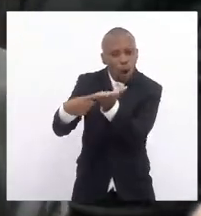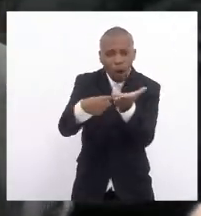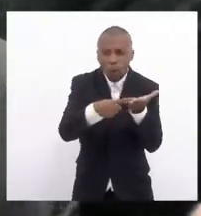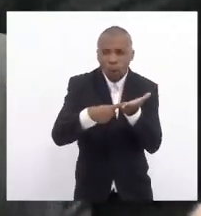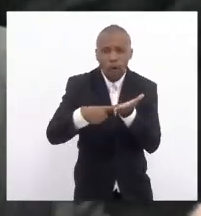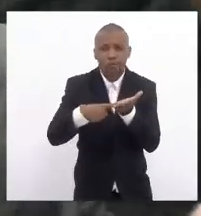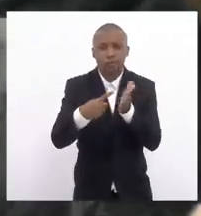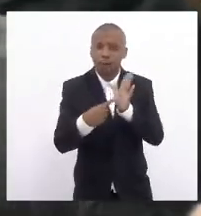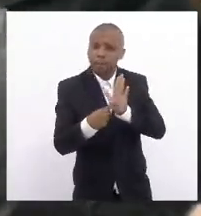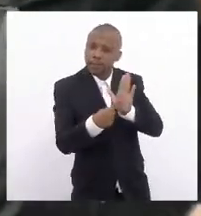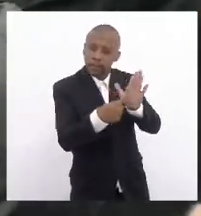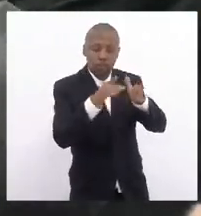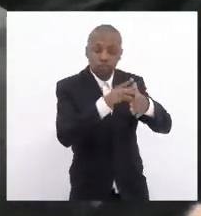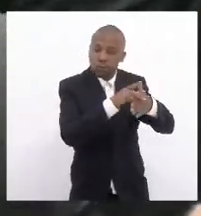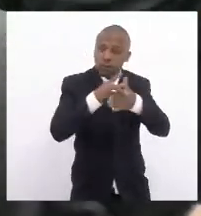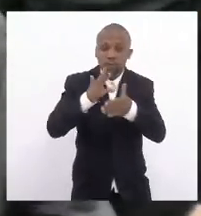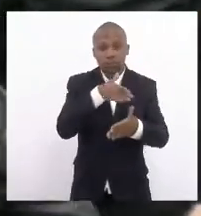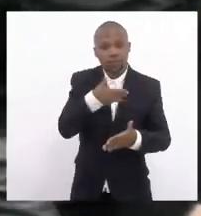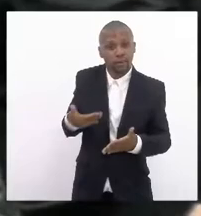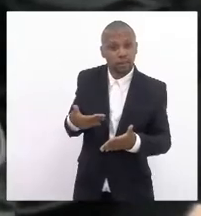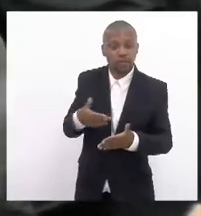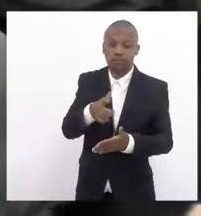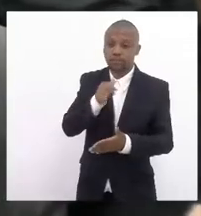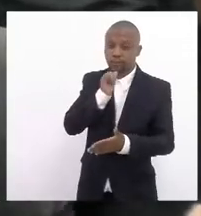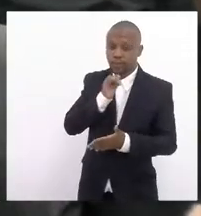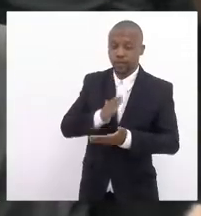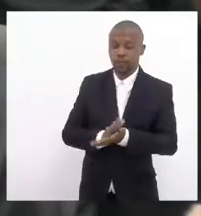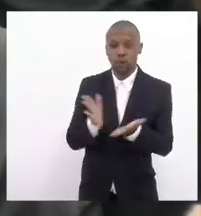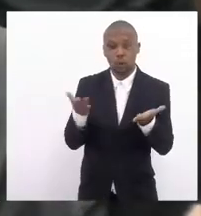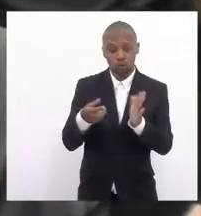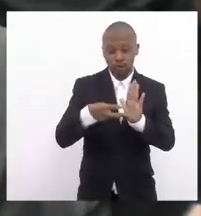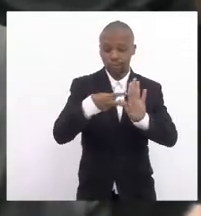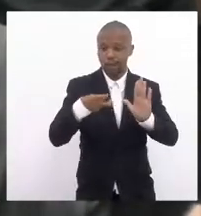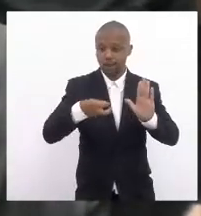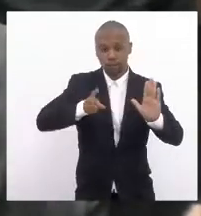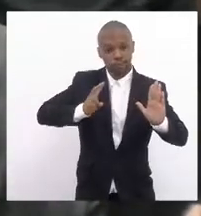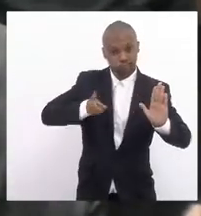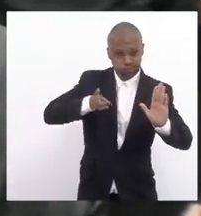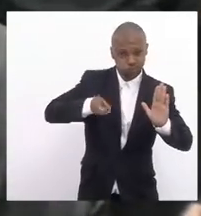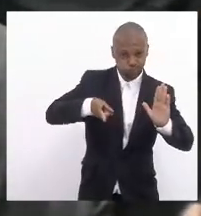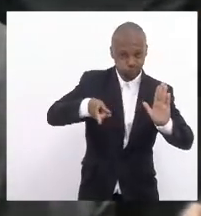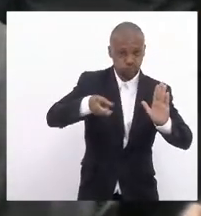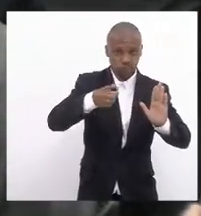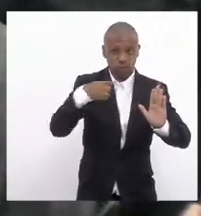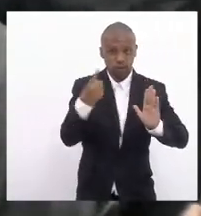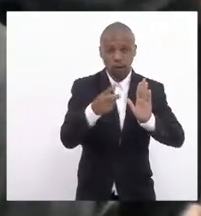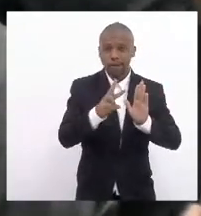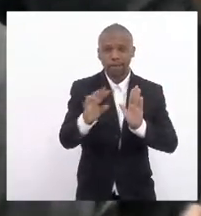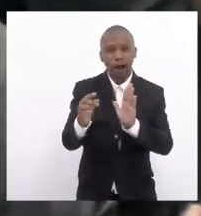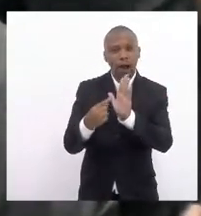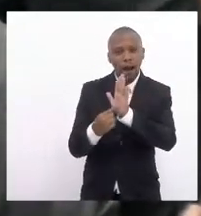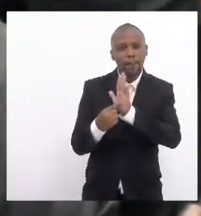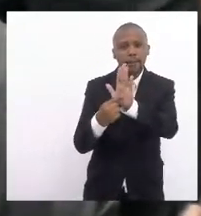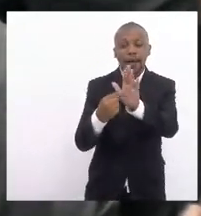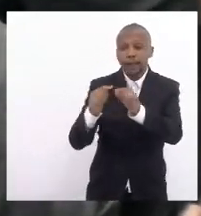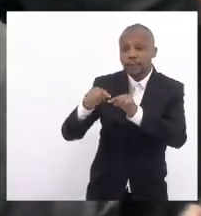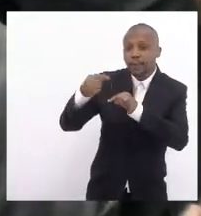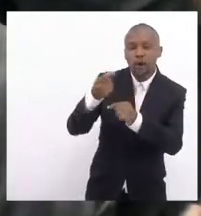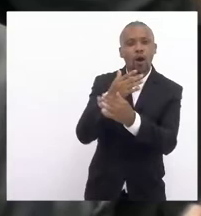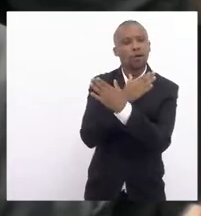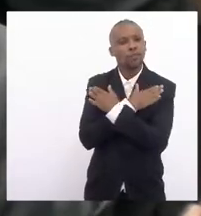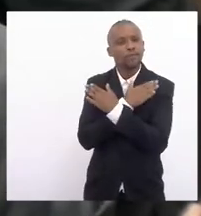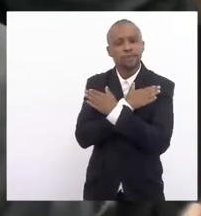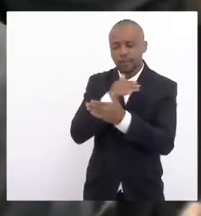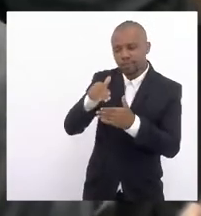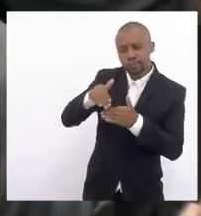líder do governo é o seguinte: hoje mantém o veto e nós vamos apresentar, logo depois do feriado, um projeto